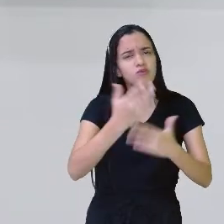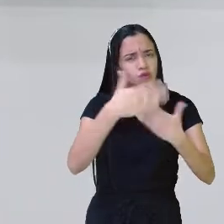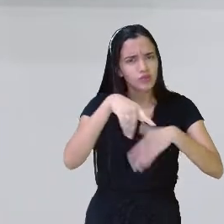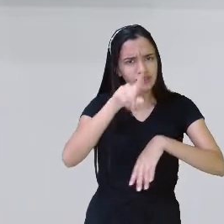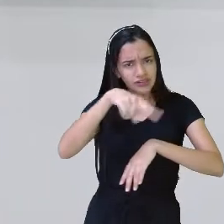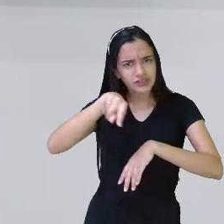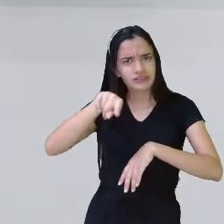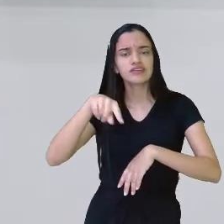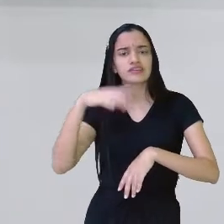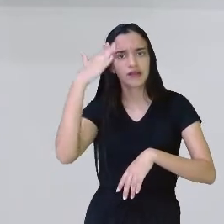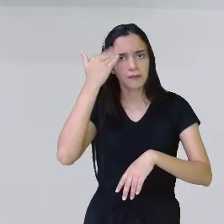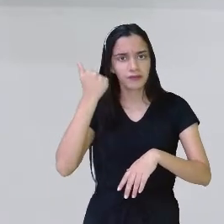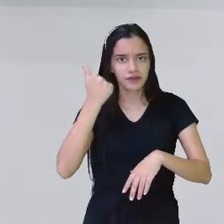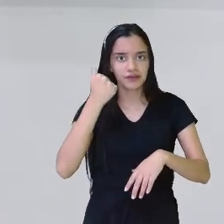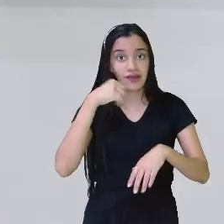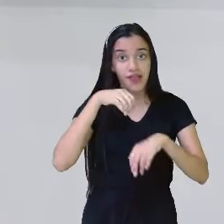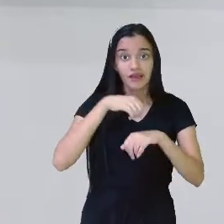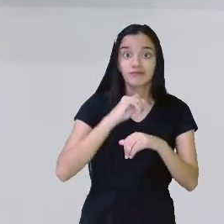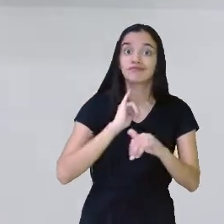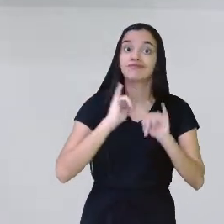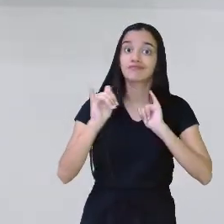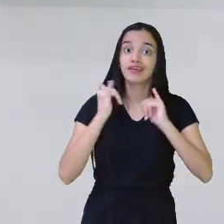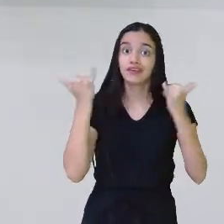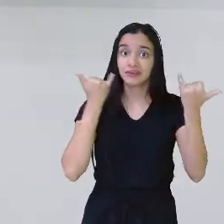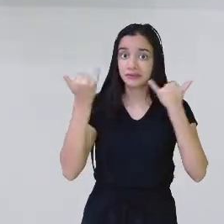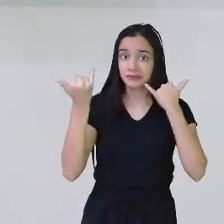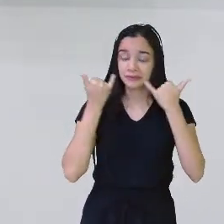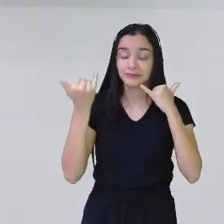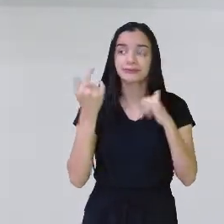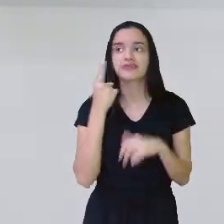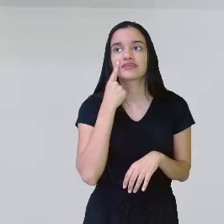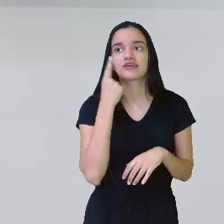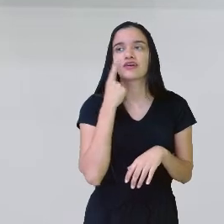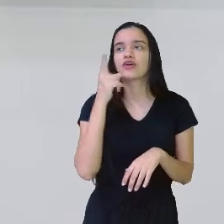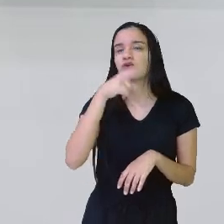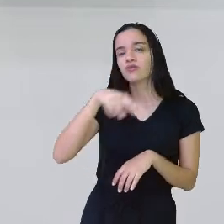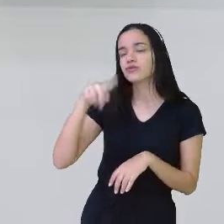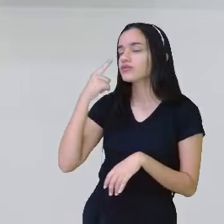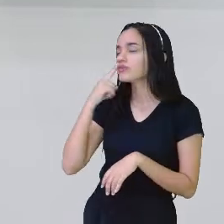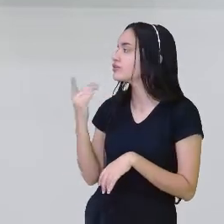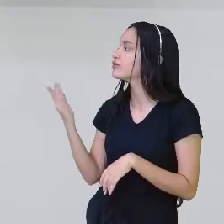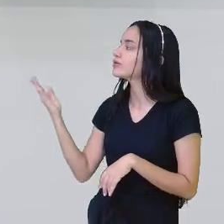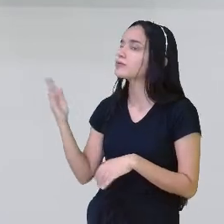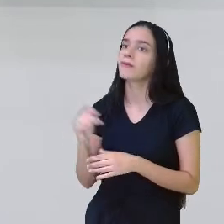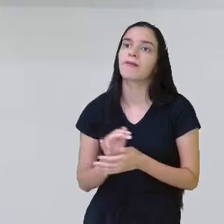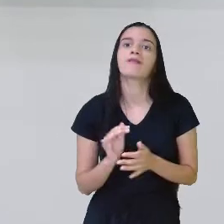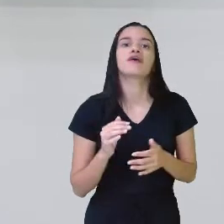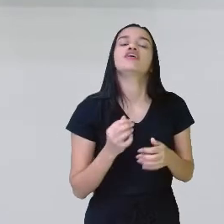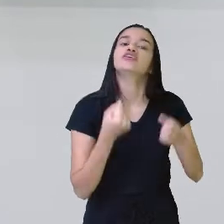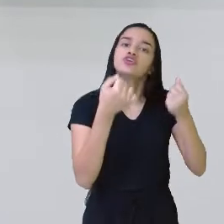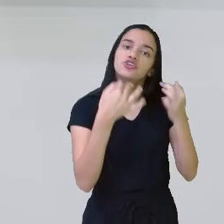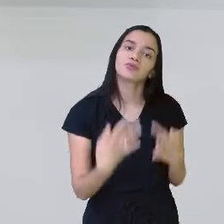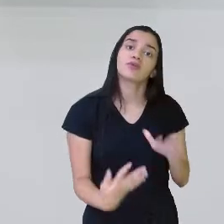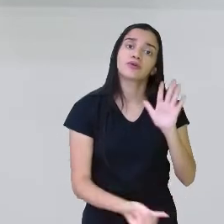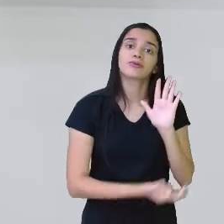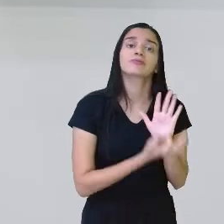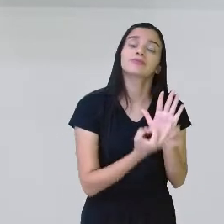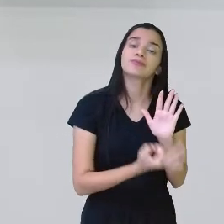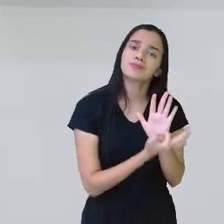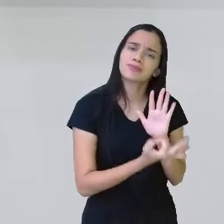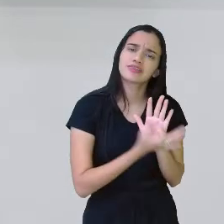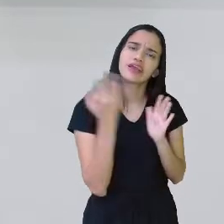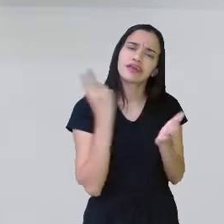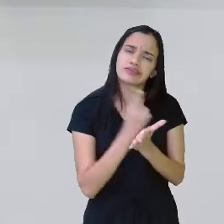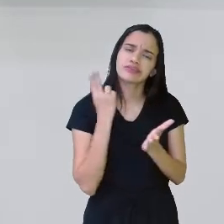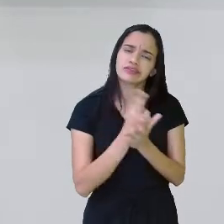Fica aí a informação. Ó, e aí vocês perceberam que a gente falou muito sobre argumentação, né? O tempo